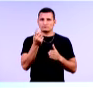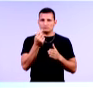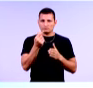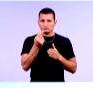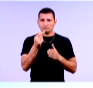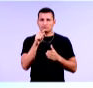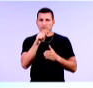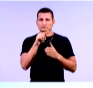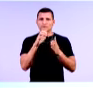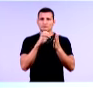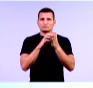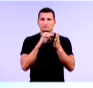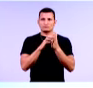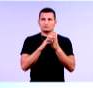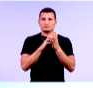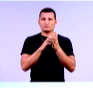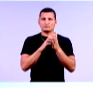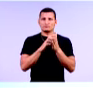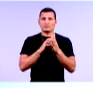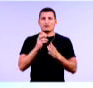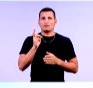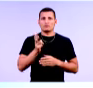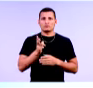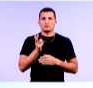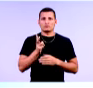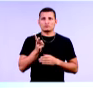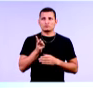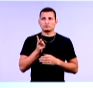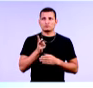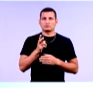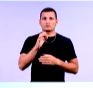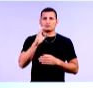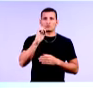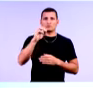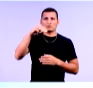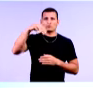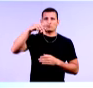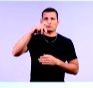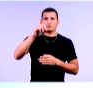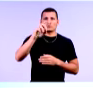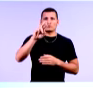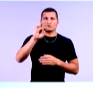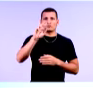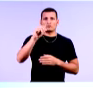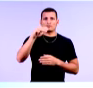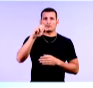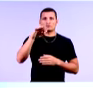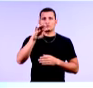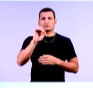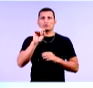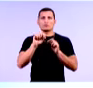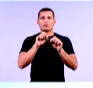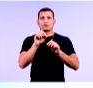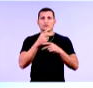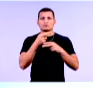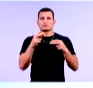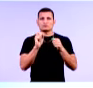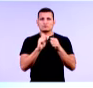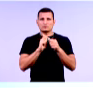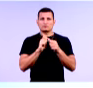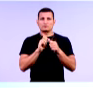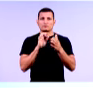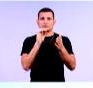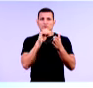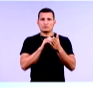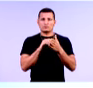dessas características? A mesma coisa com o comportamento. É o que o objeto faz. Vamos colocar um verbo aí. Então, em vez